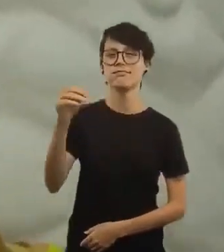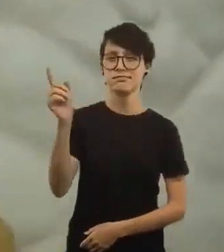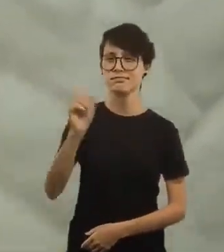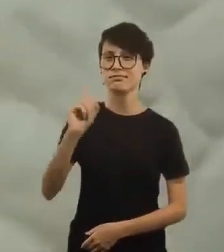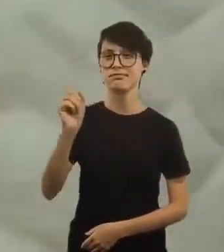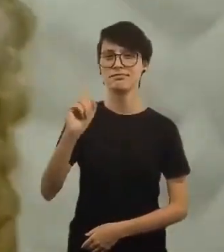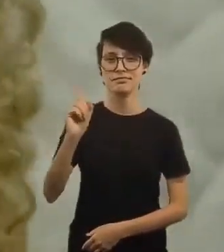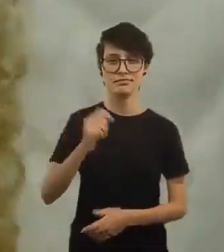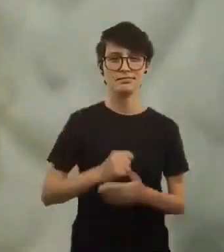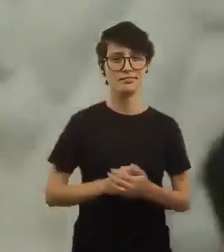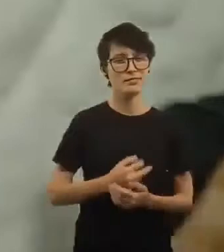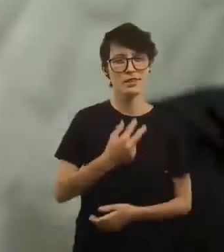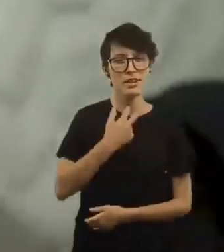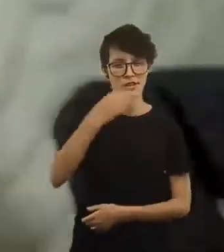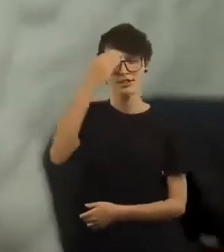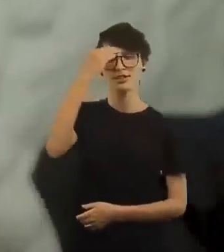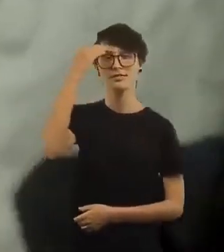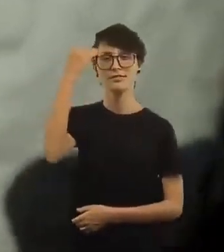desistir. Não pode